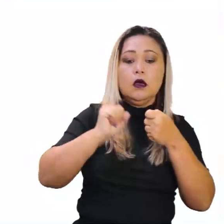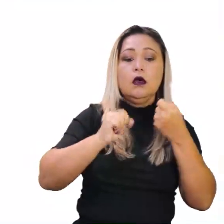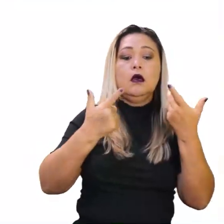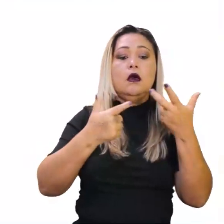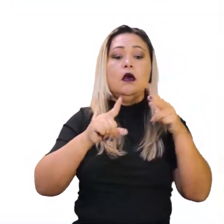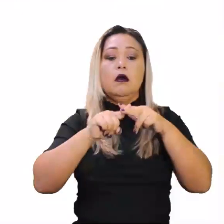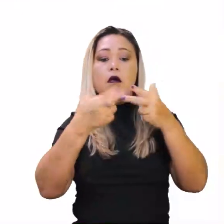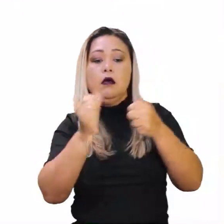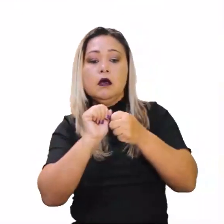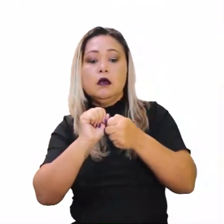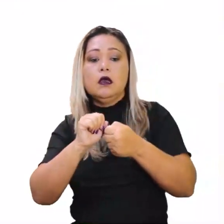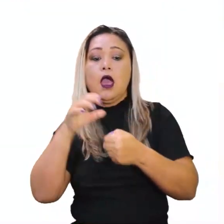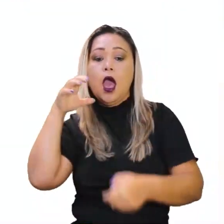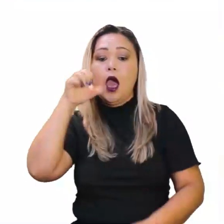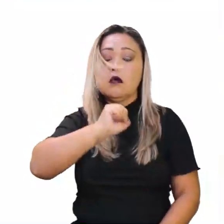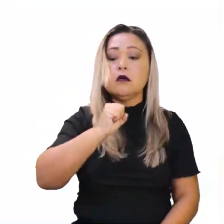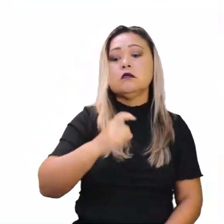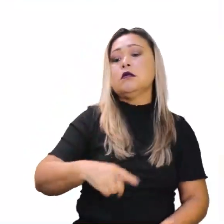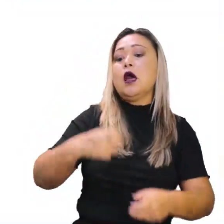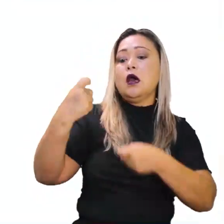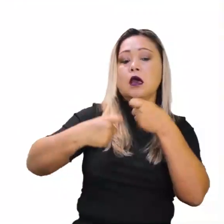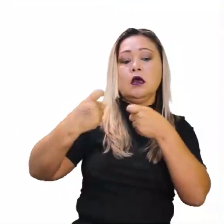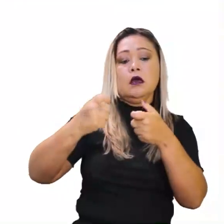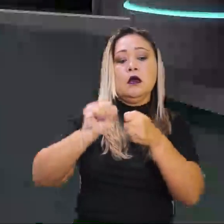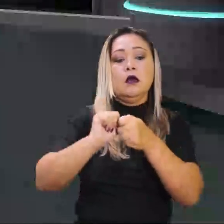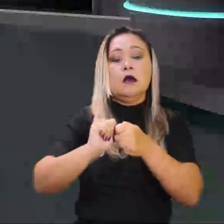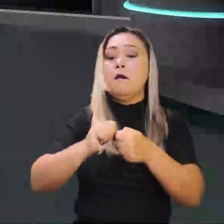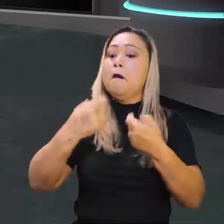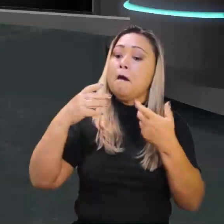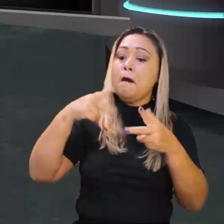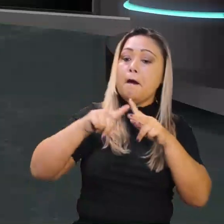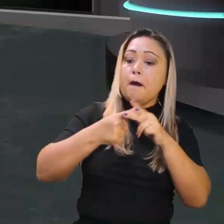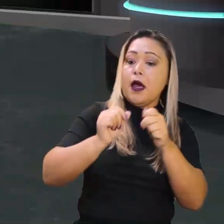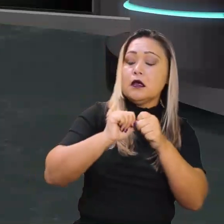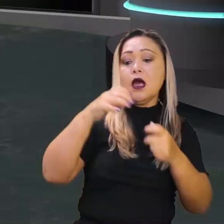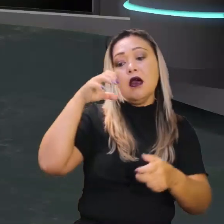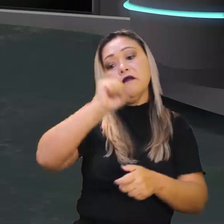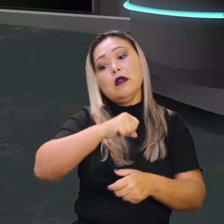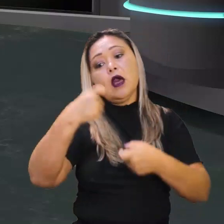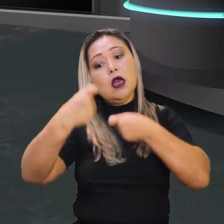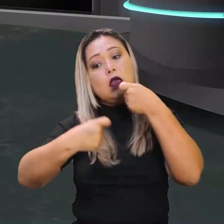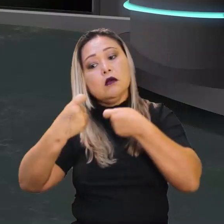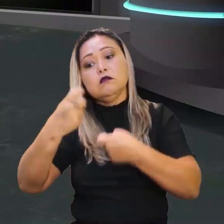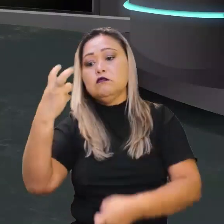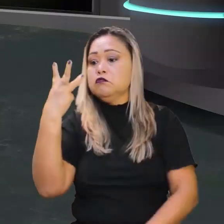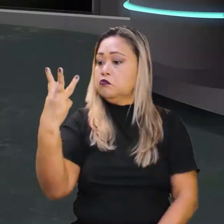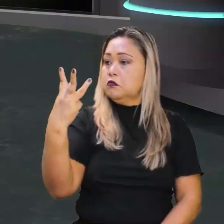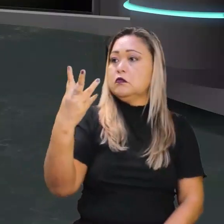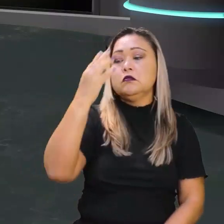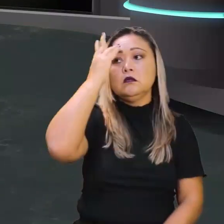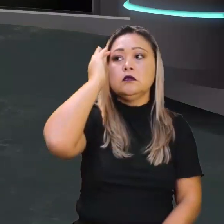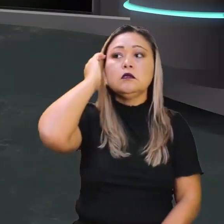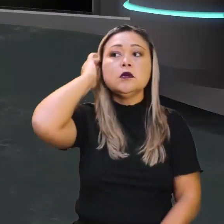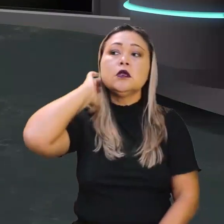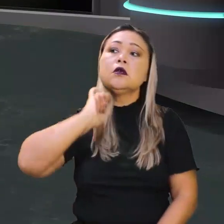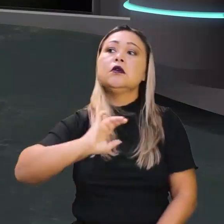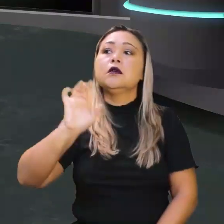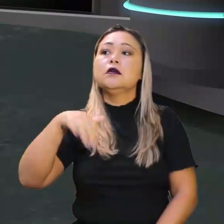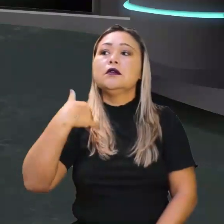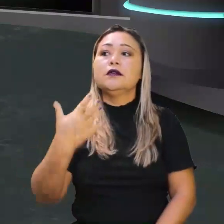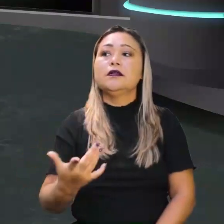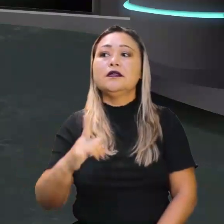ou máquina a velocidade e a guerra. Bom, nós já estudamos, já vimos,